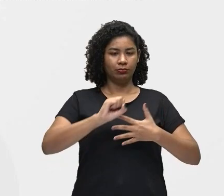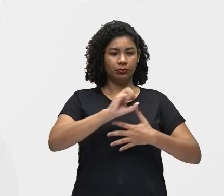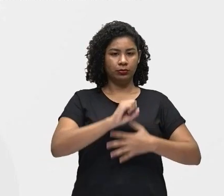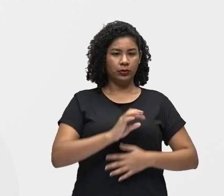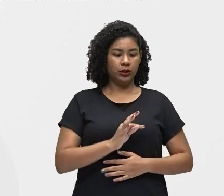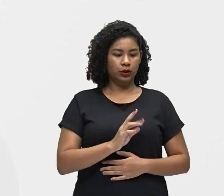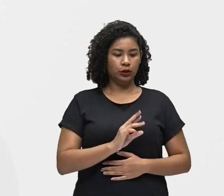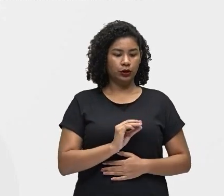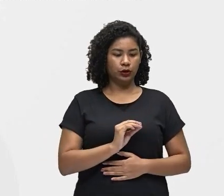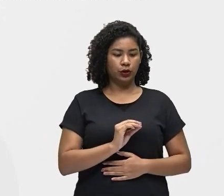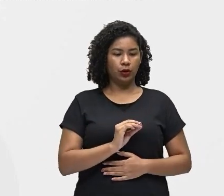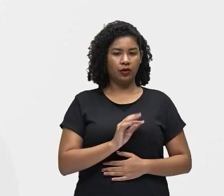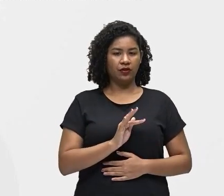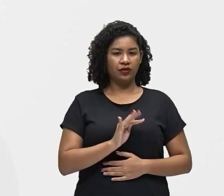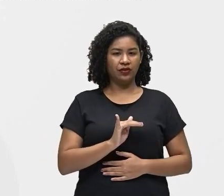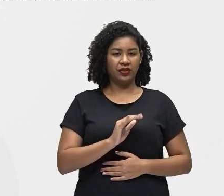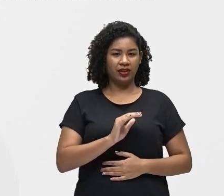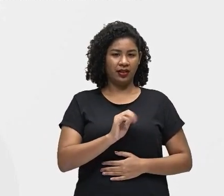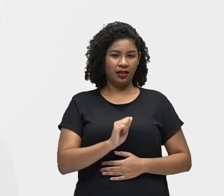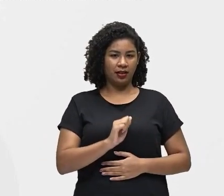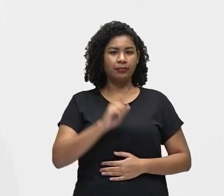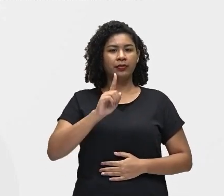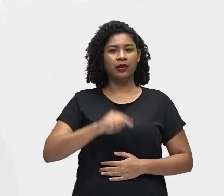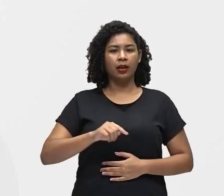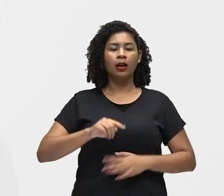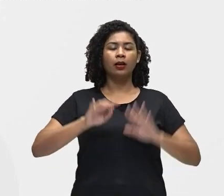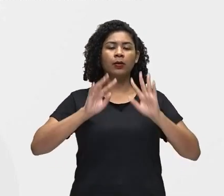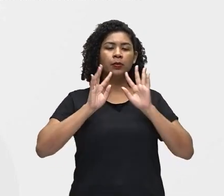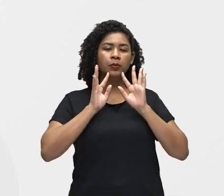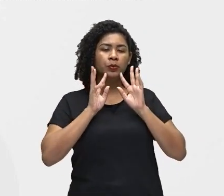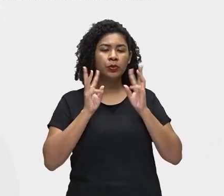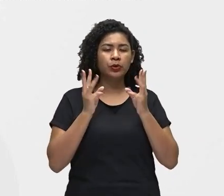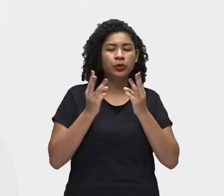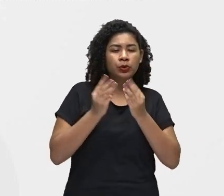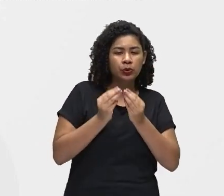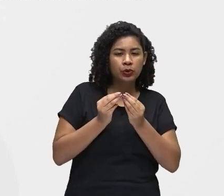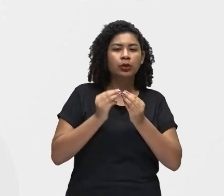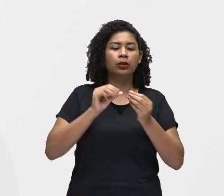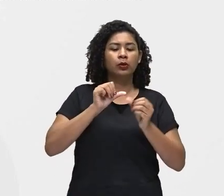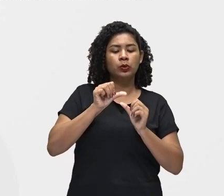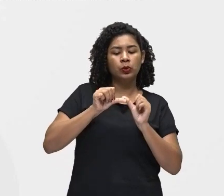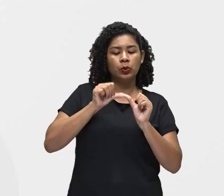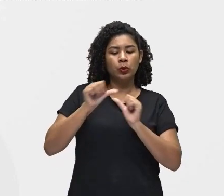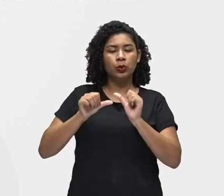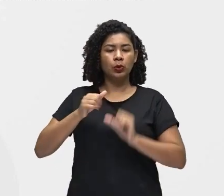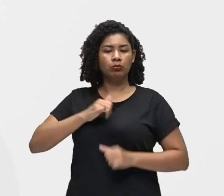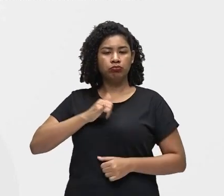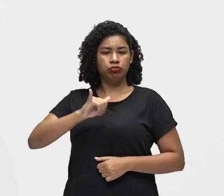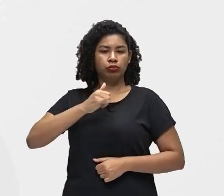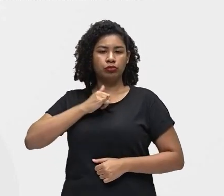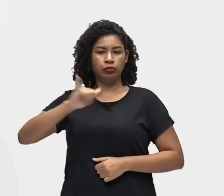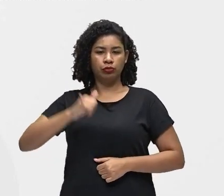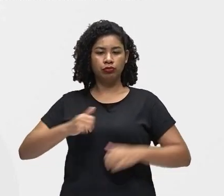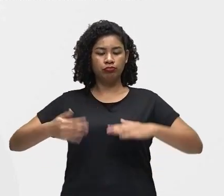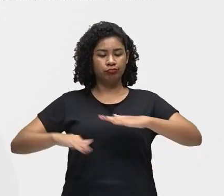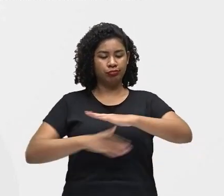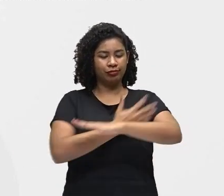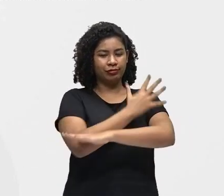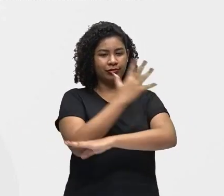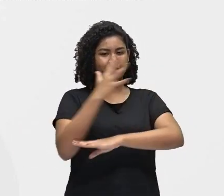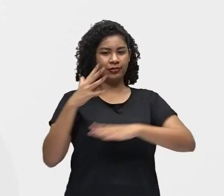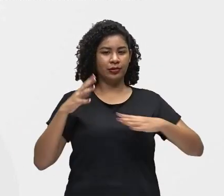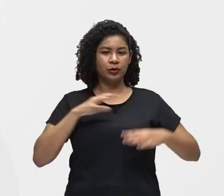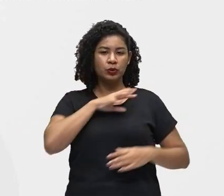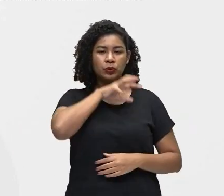linear da transferência de matéria e energia em um ecossistema, na qual é possível observar uma sequência de